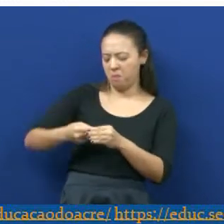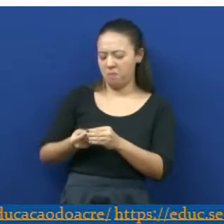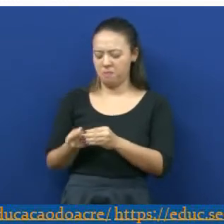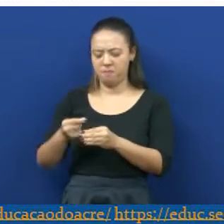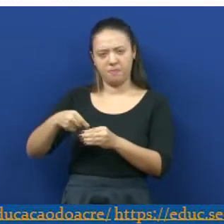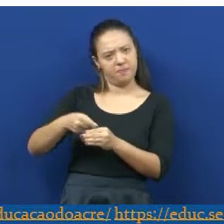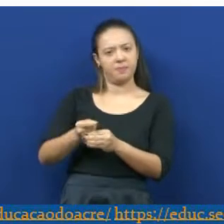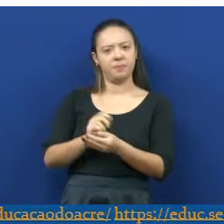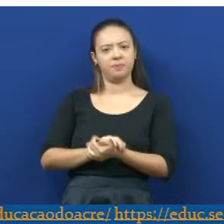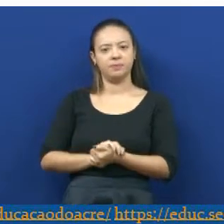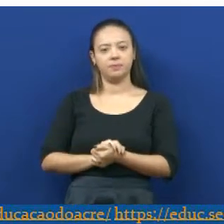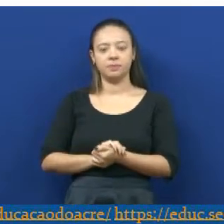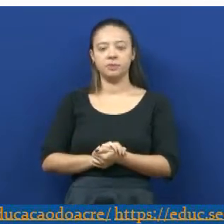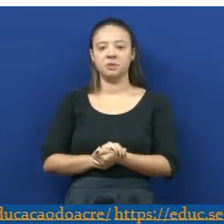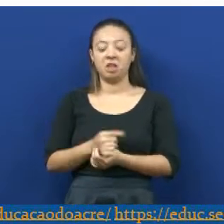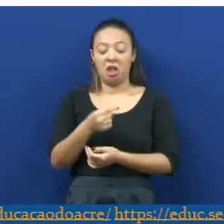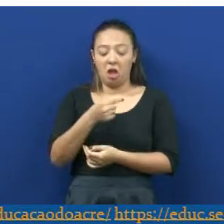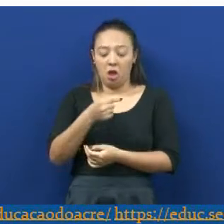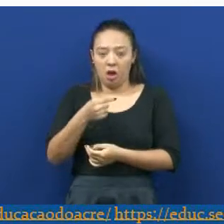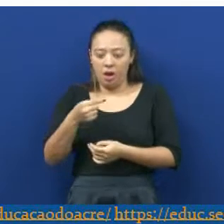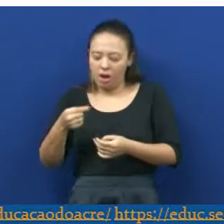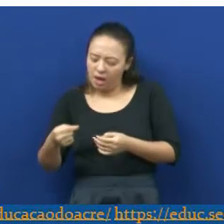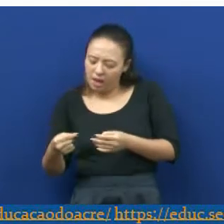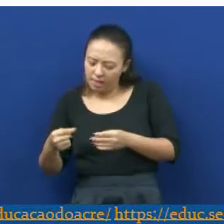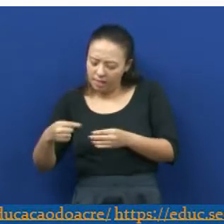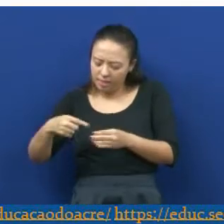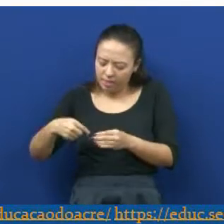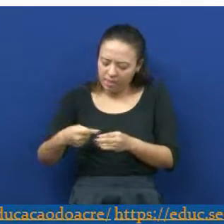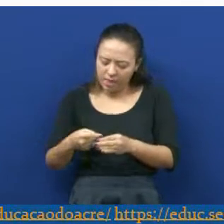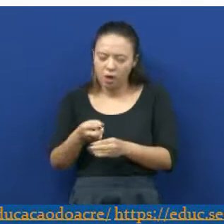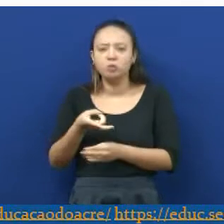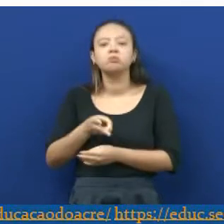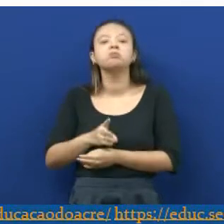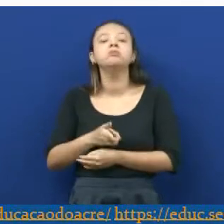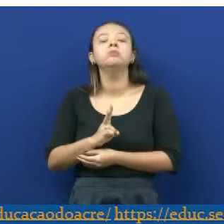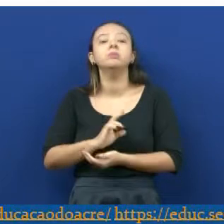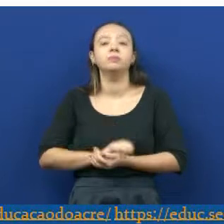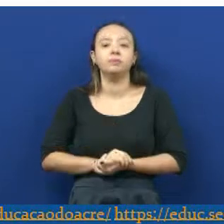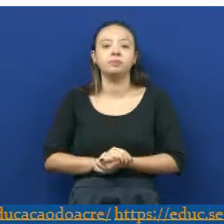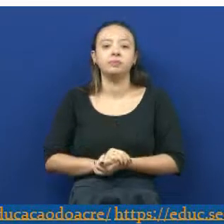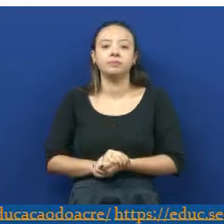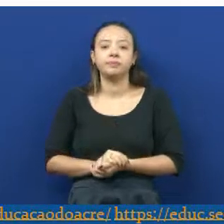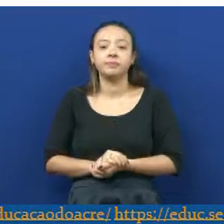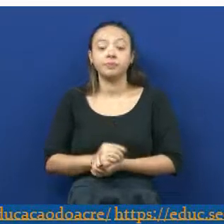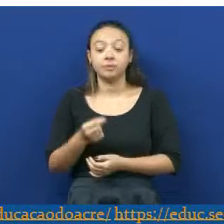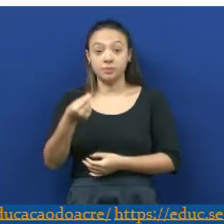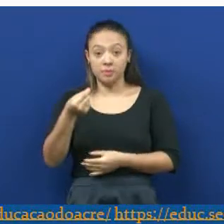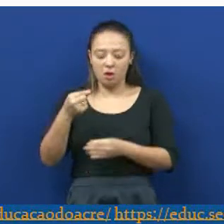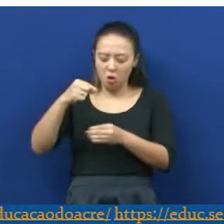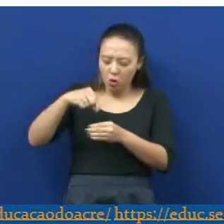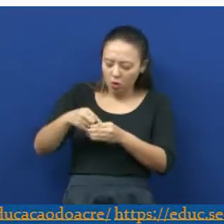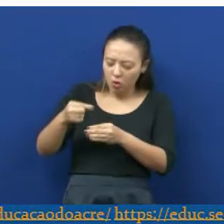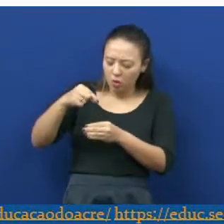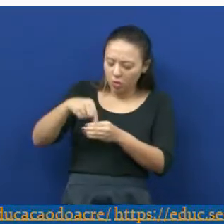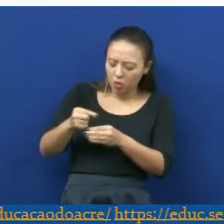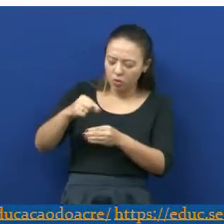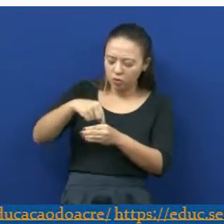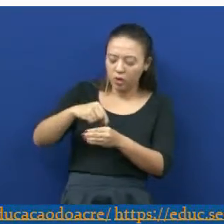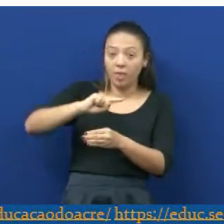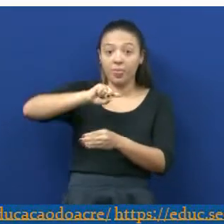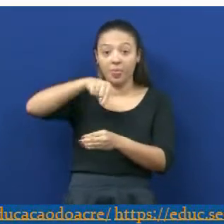acima." A linha não respondia, ia andando. Buraco aberto pela agulha era logo enchido por